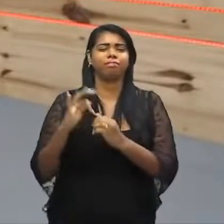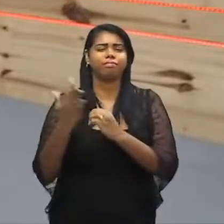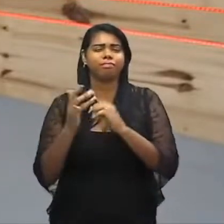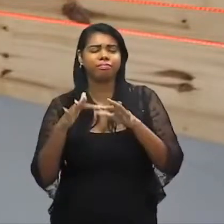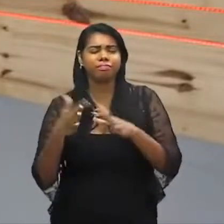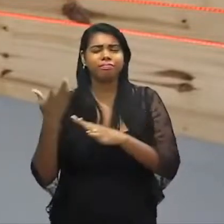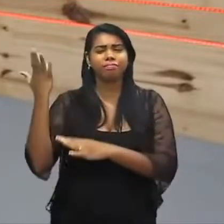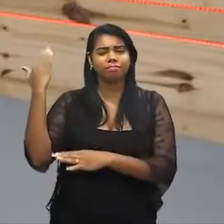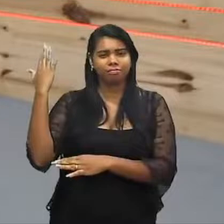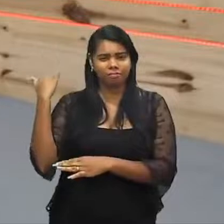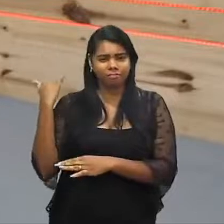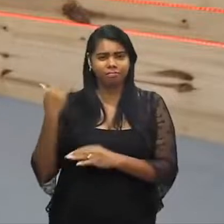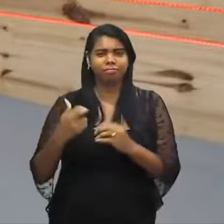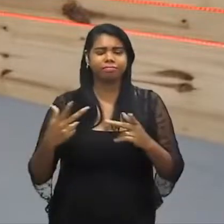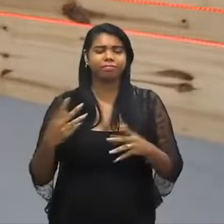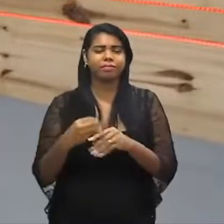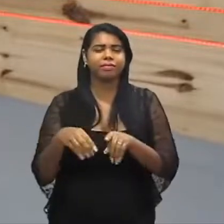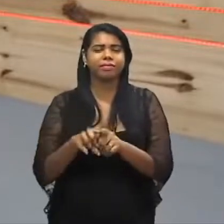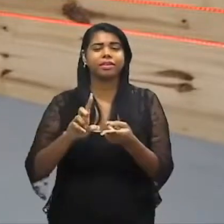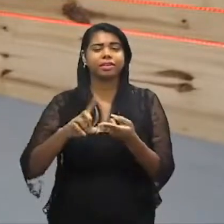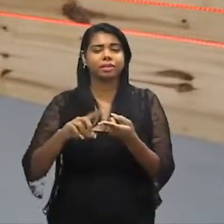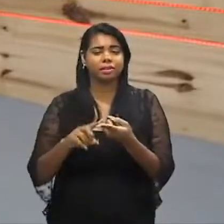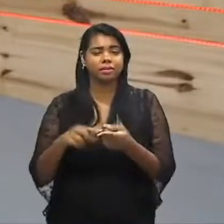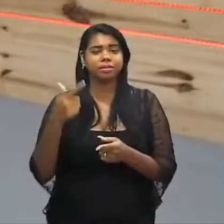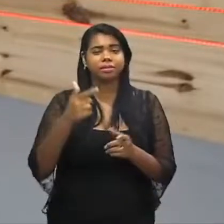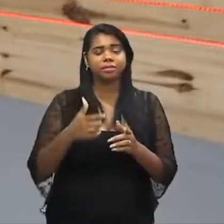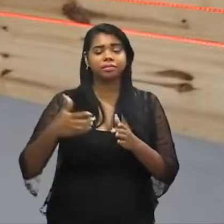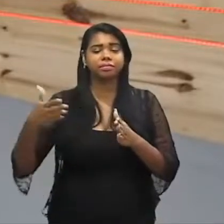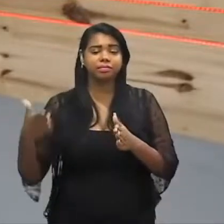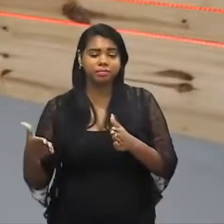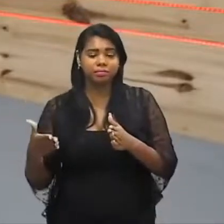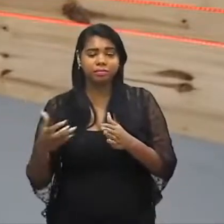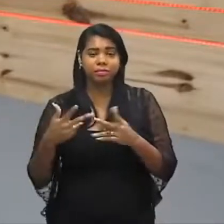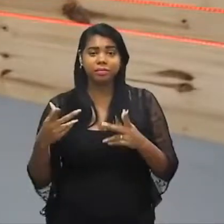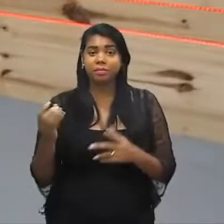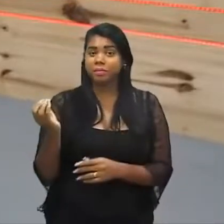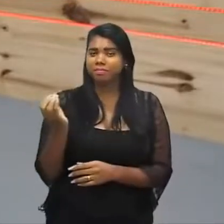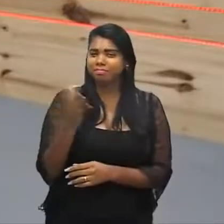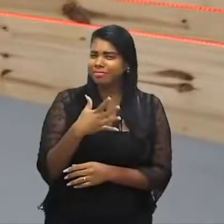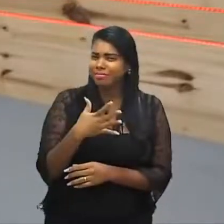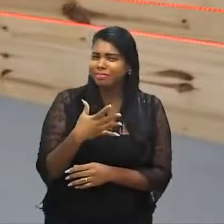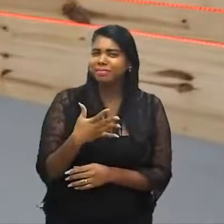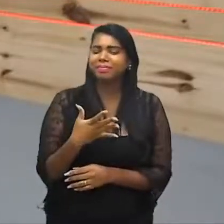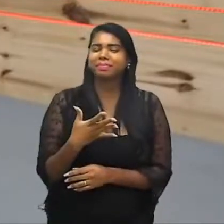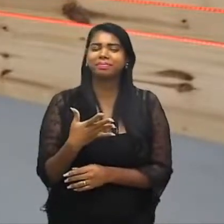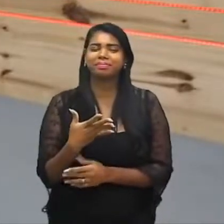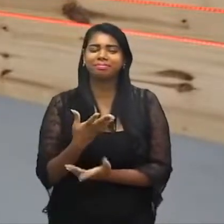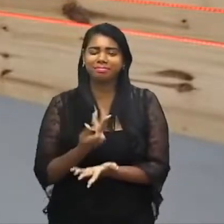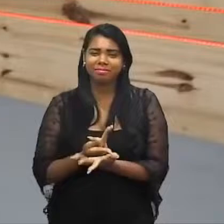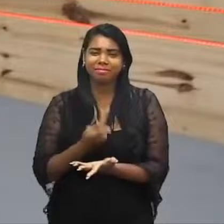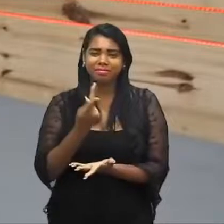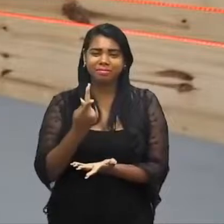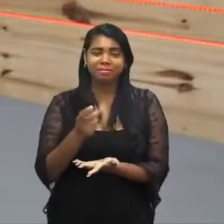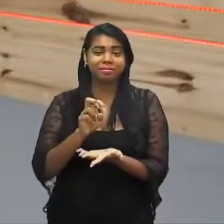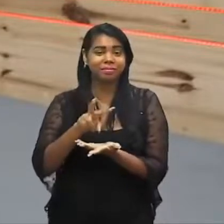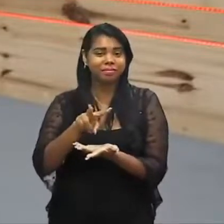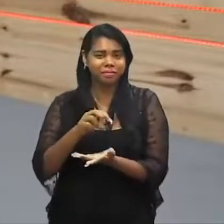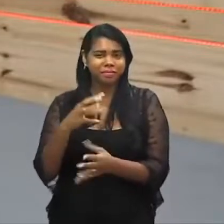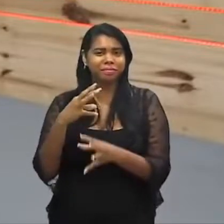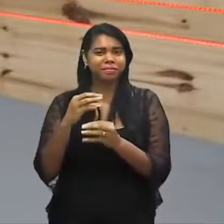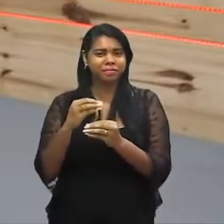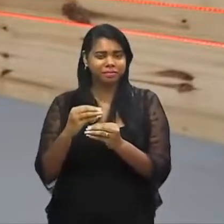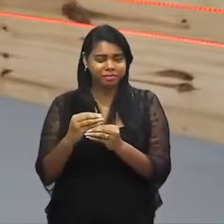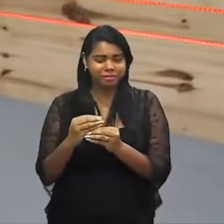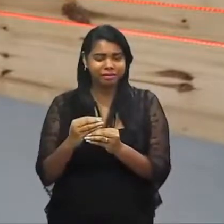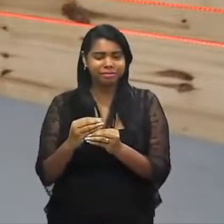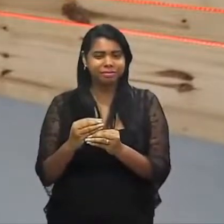com relação à pandemia. E aí, segundo semestre, a gente tem muita novidade, tem muita coisa rolando. E o EducaPE vem como um espaço